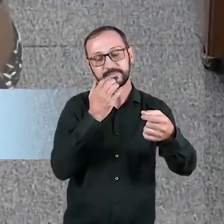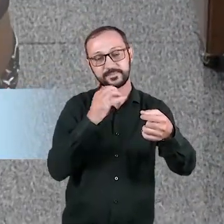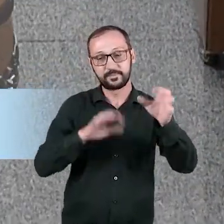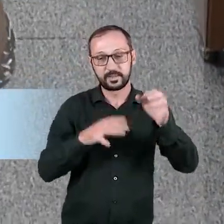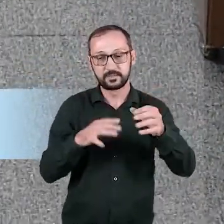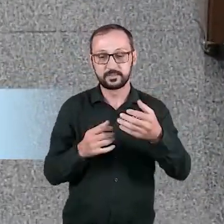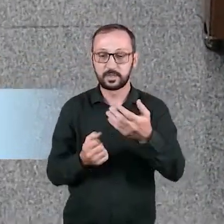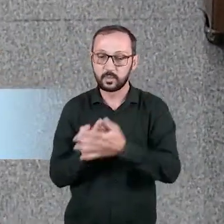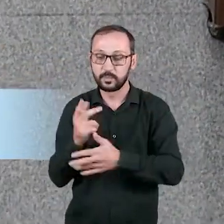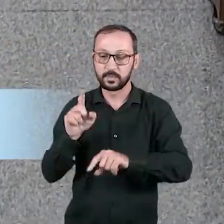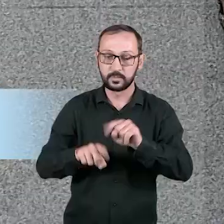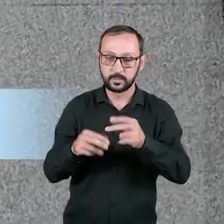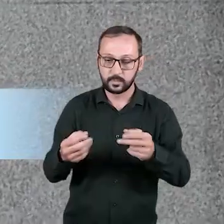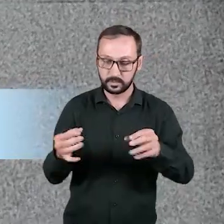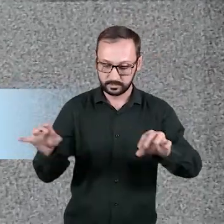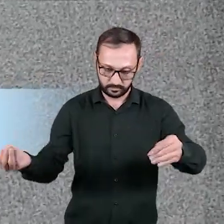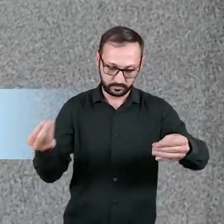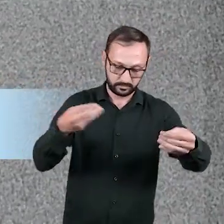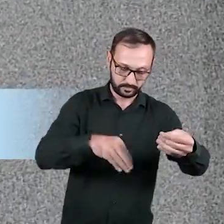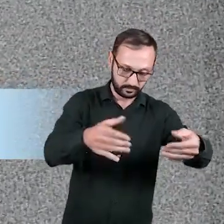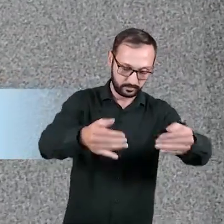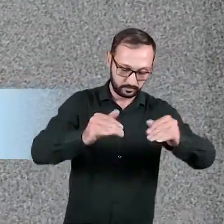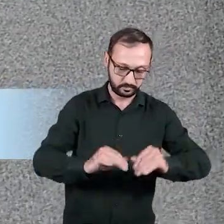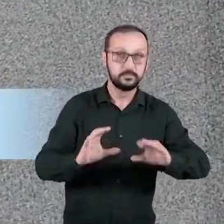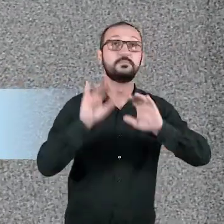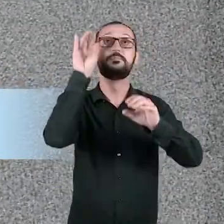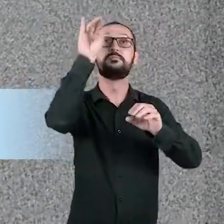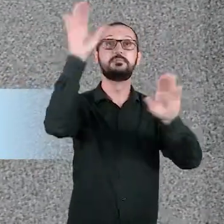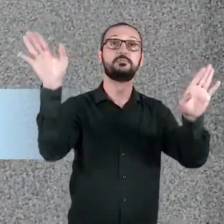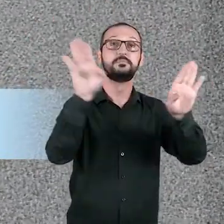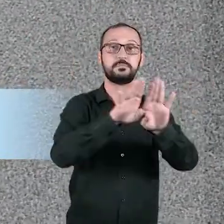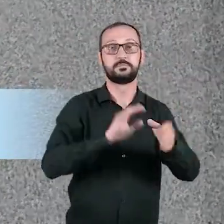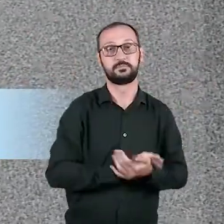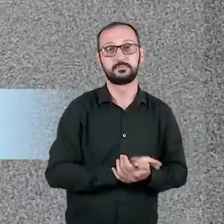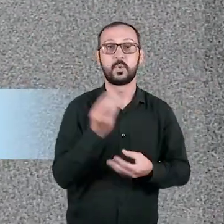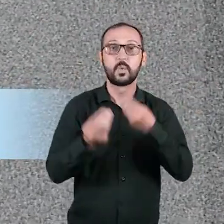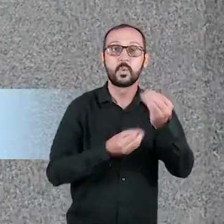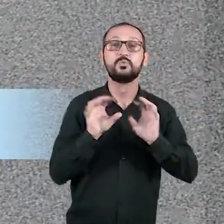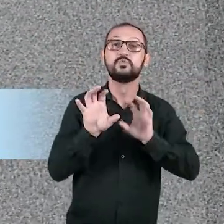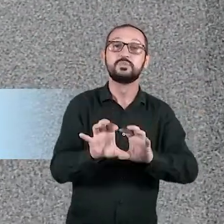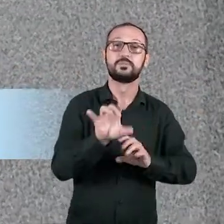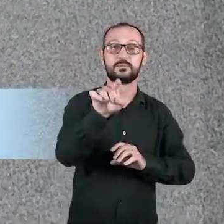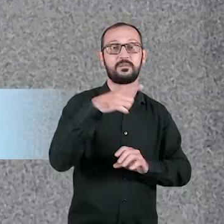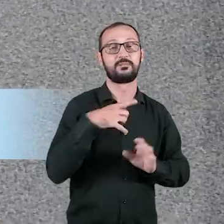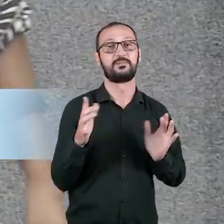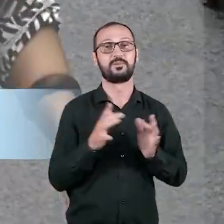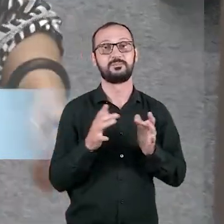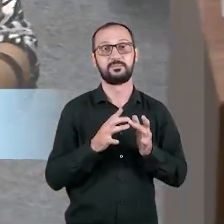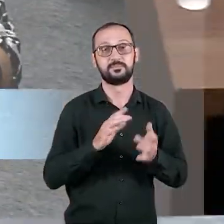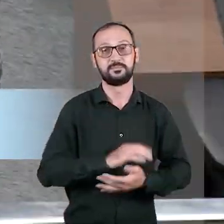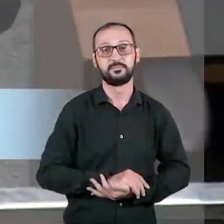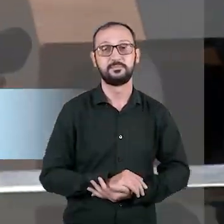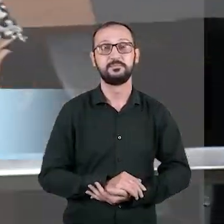Aí, às vezes, ela compra alguma coisa, guarda lá dentro. Então, é a forma que você mantém contato.